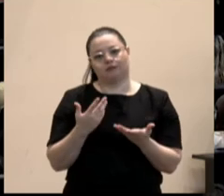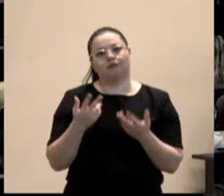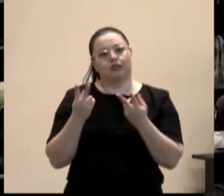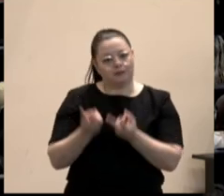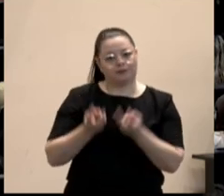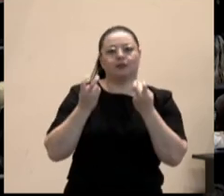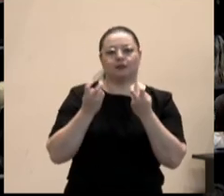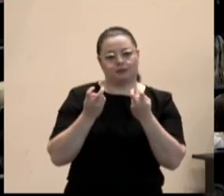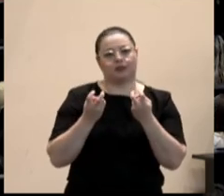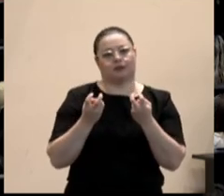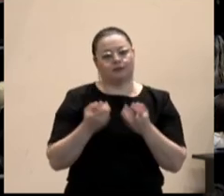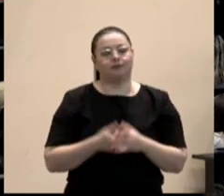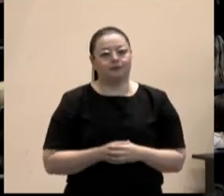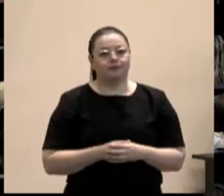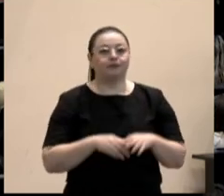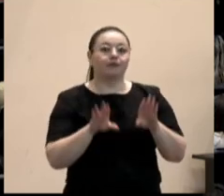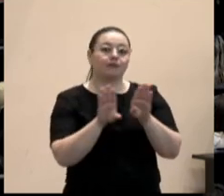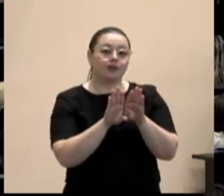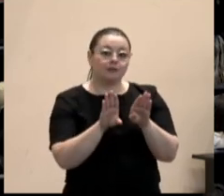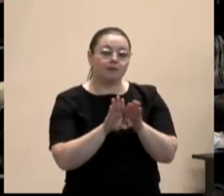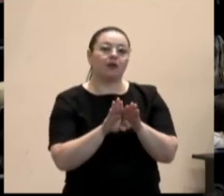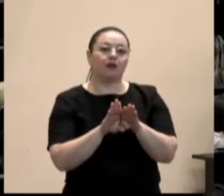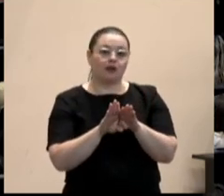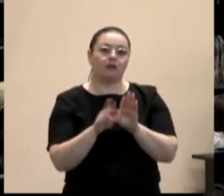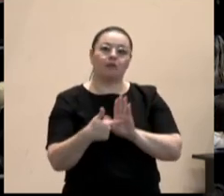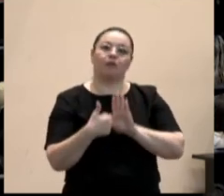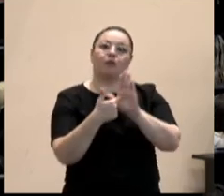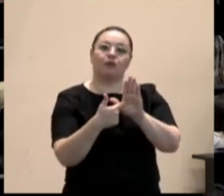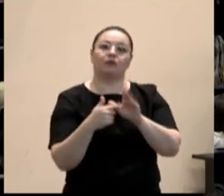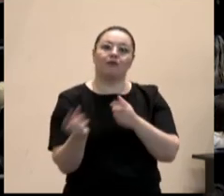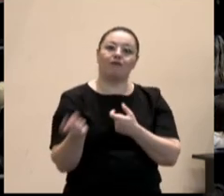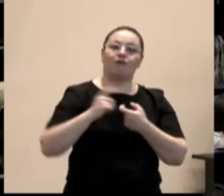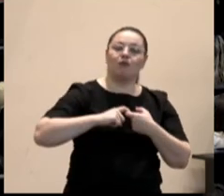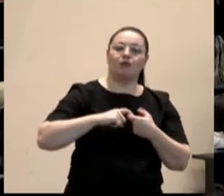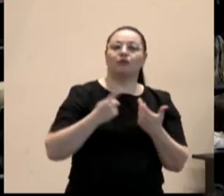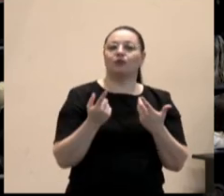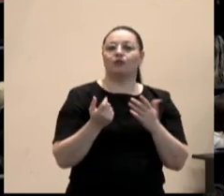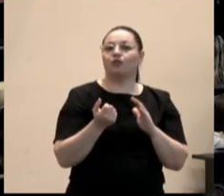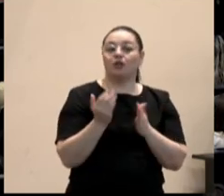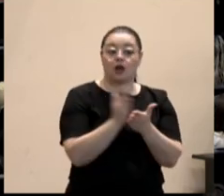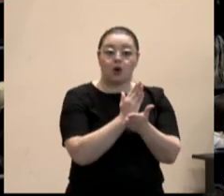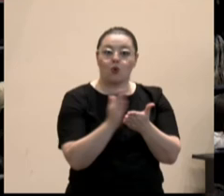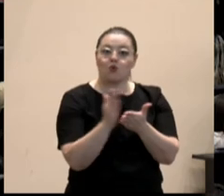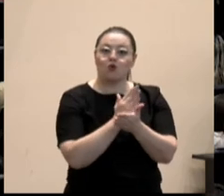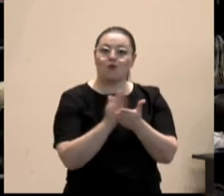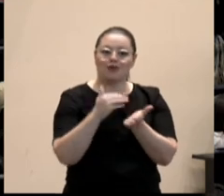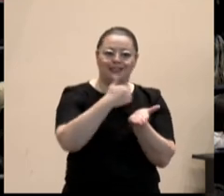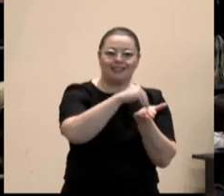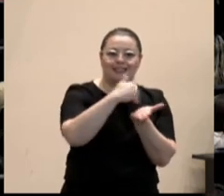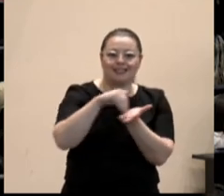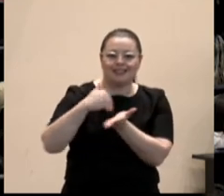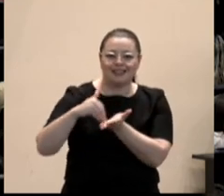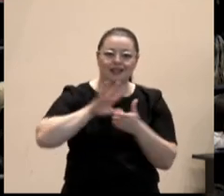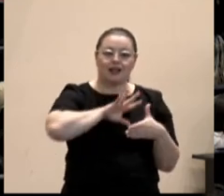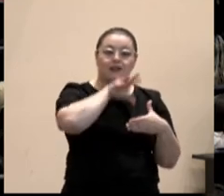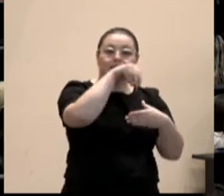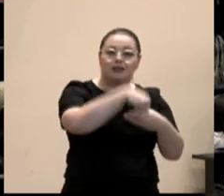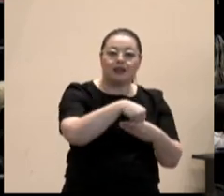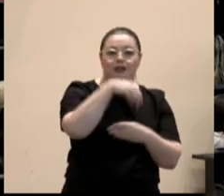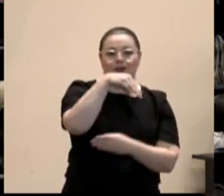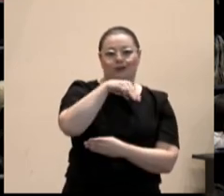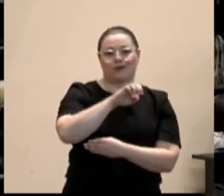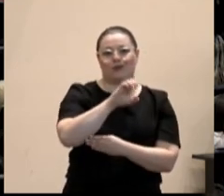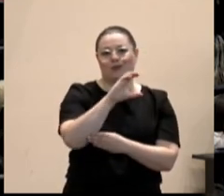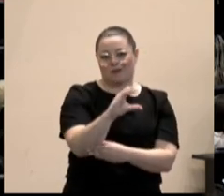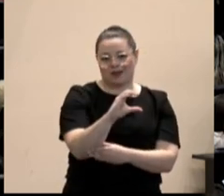como também a retomada e a reconstituição de certas secretarias no MEC, que também